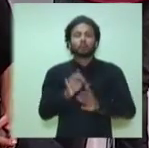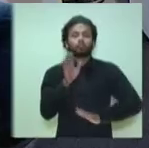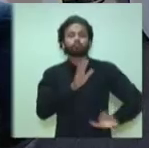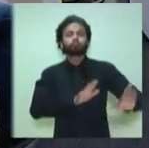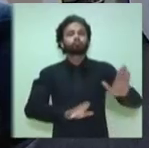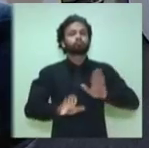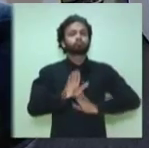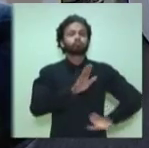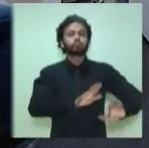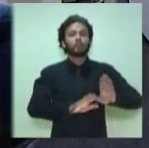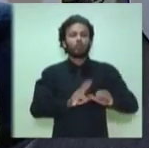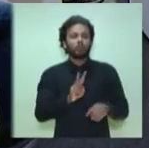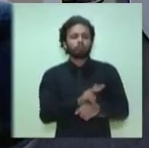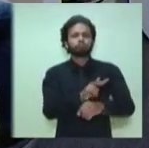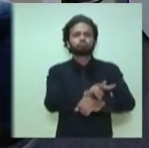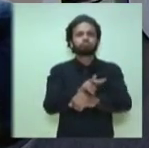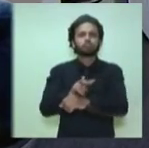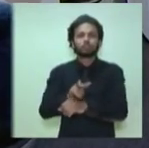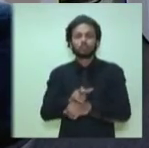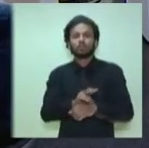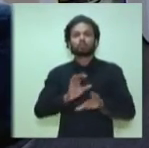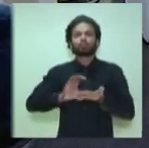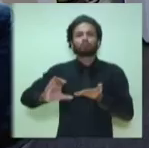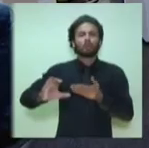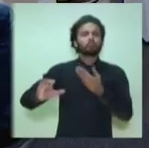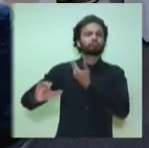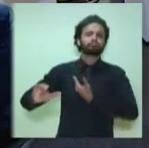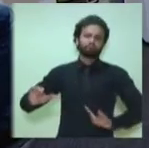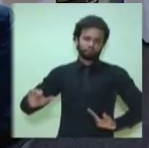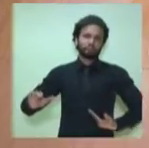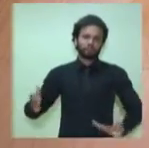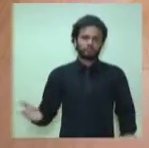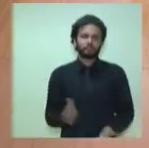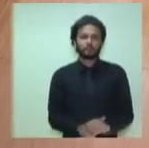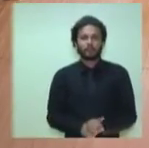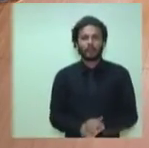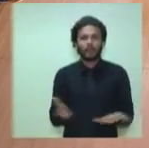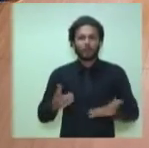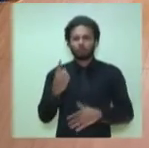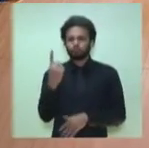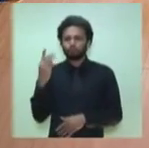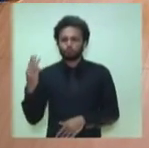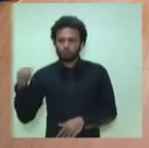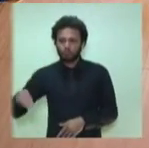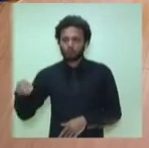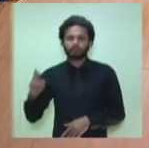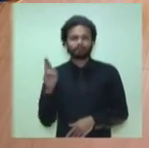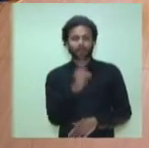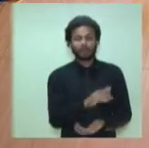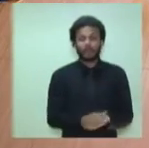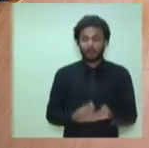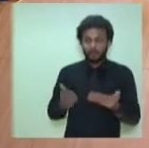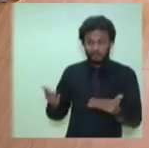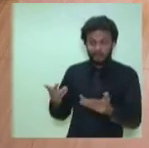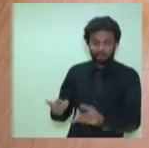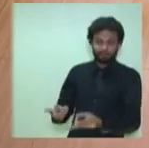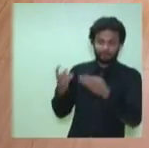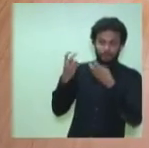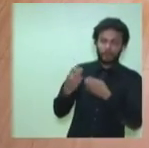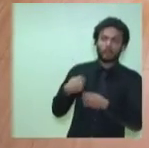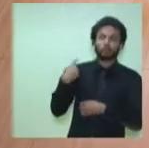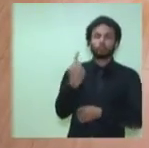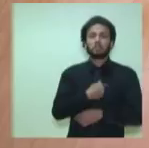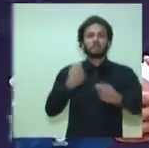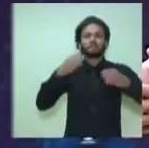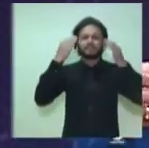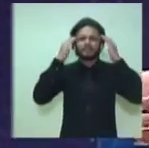cuidado na proteção da coisa pública. Candidato Marcelo Ramos, seu comentário de um minuto, por favor. Olha lá, vamos entender o